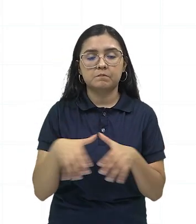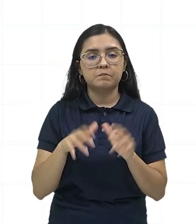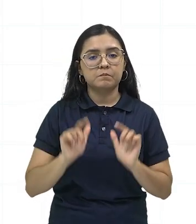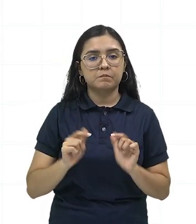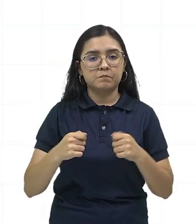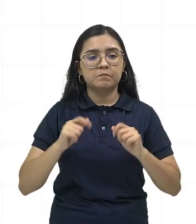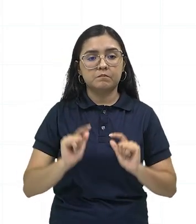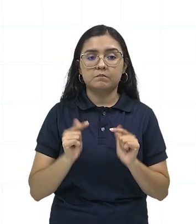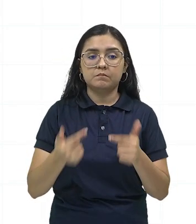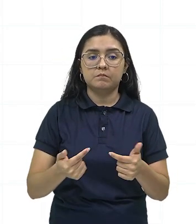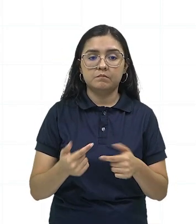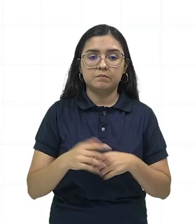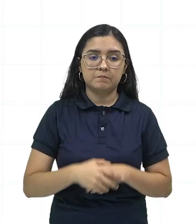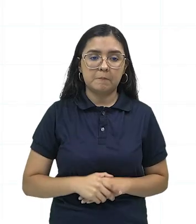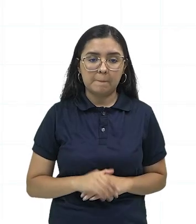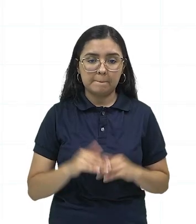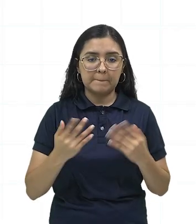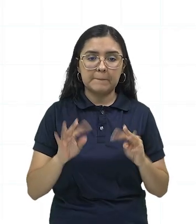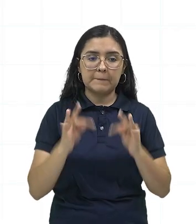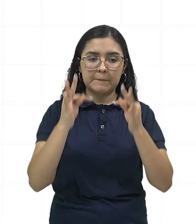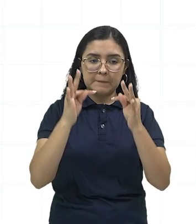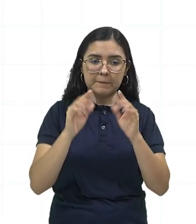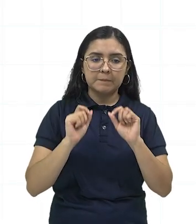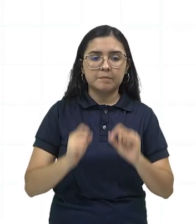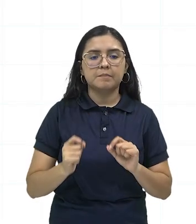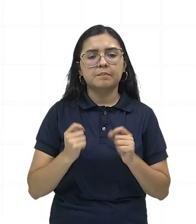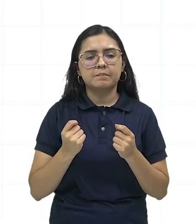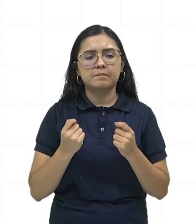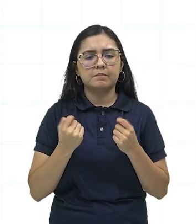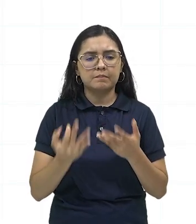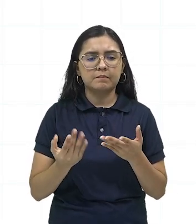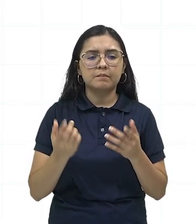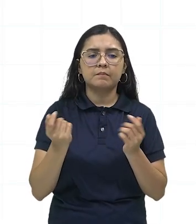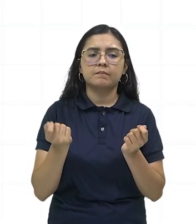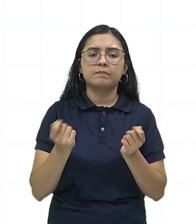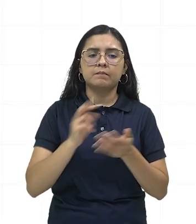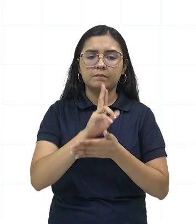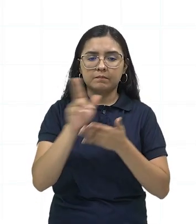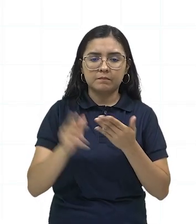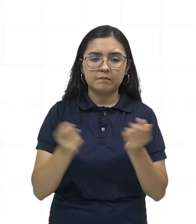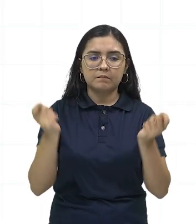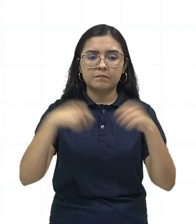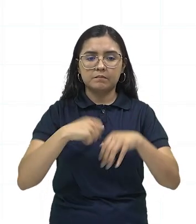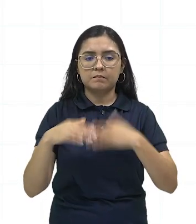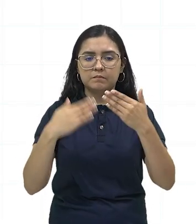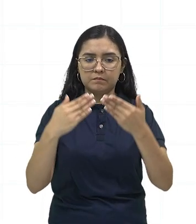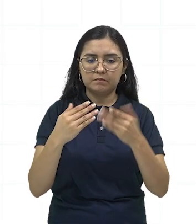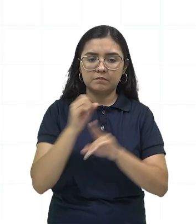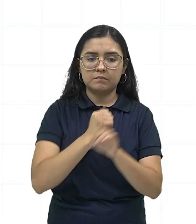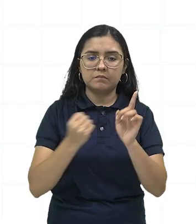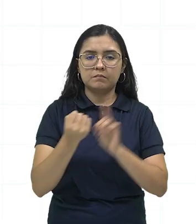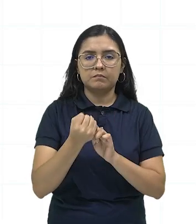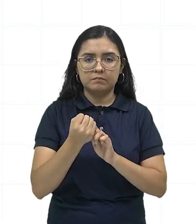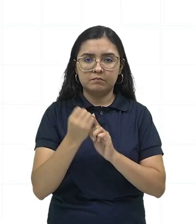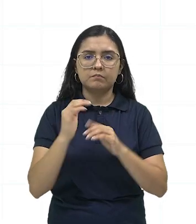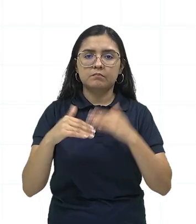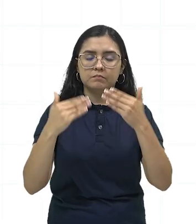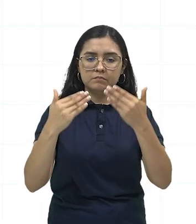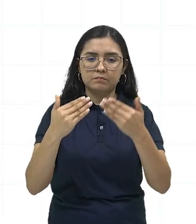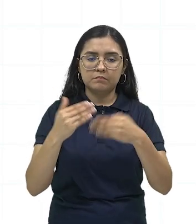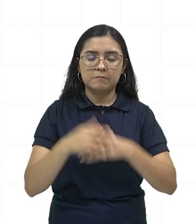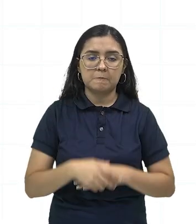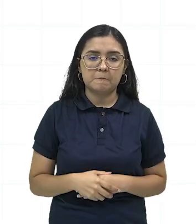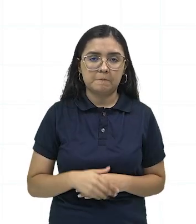coletiva. Ainda que a tecnologia ofereça inúmeras possibilidades de avanço social e progresso, e a gente sabe que a tecnologia digital